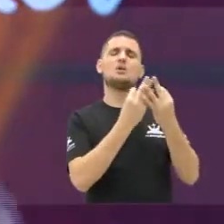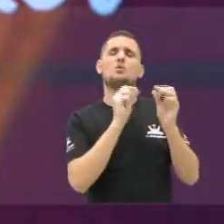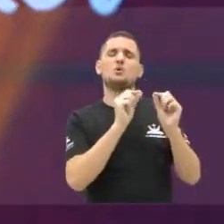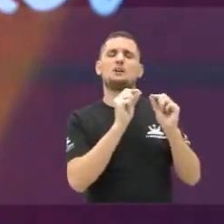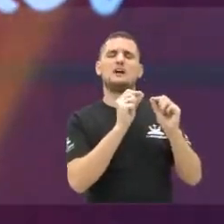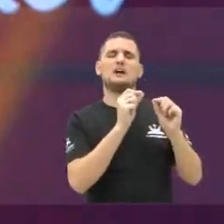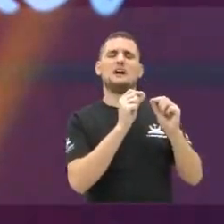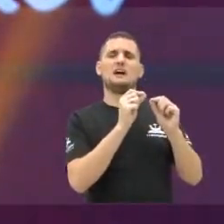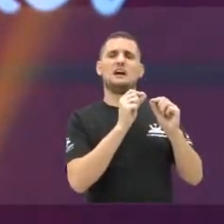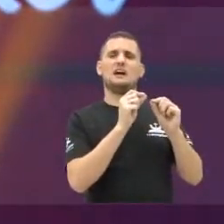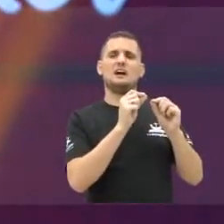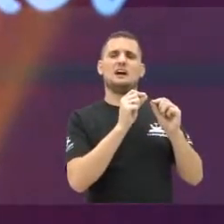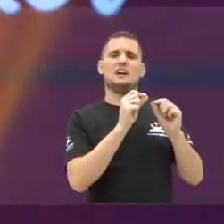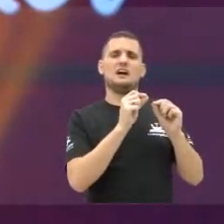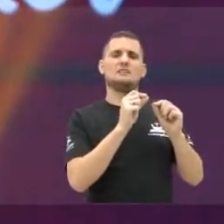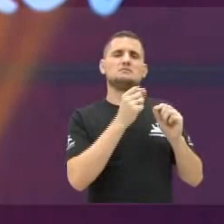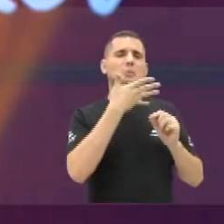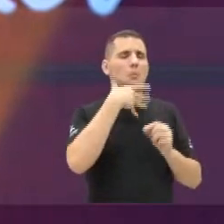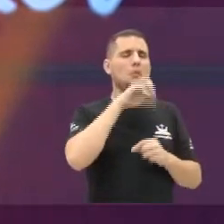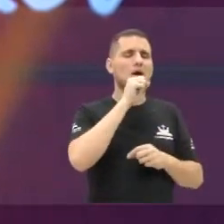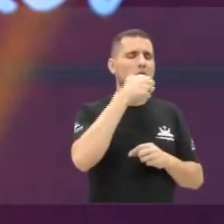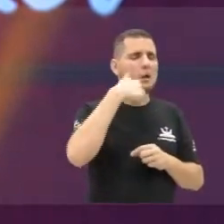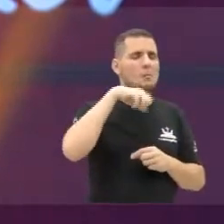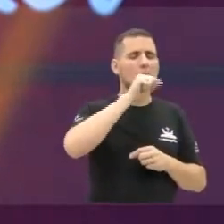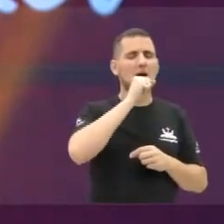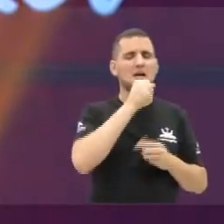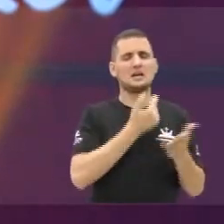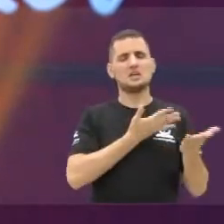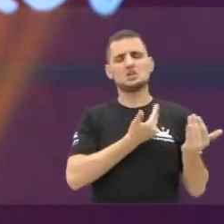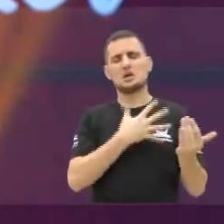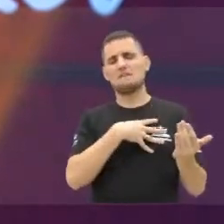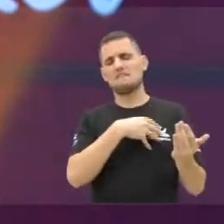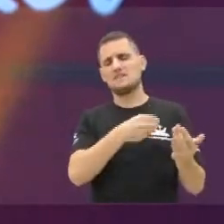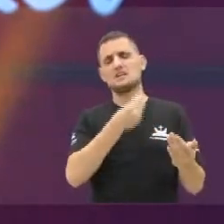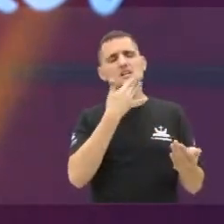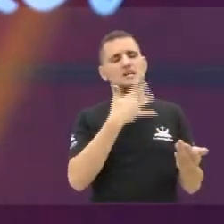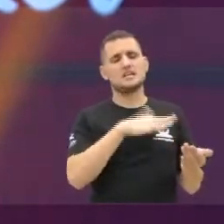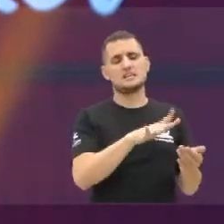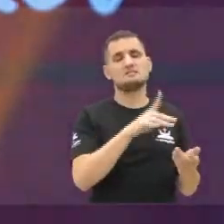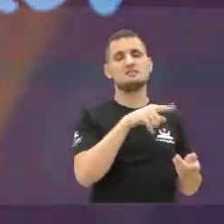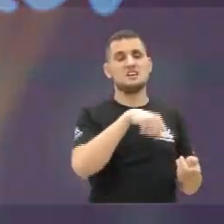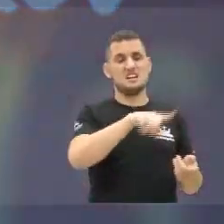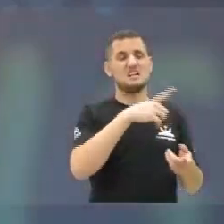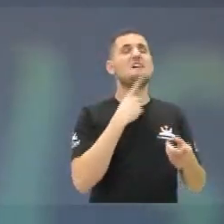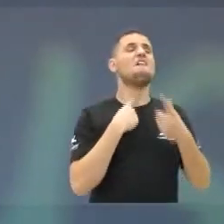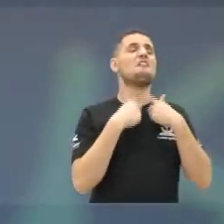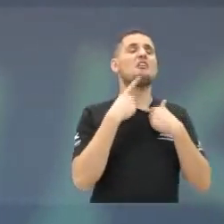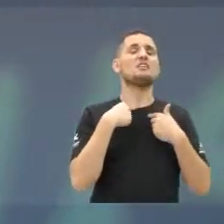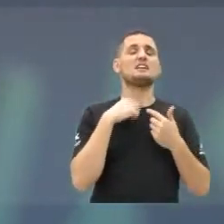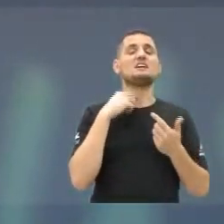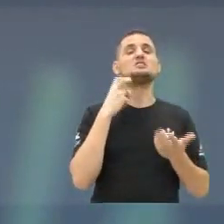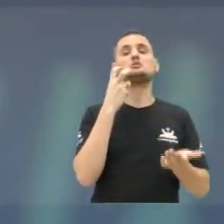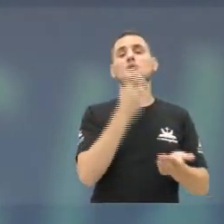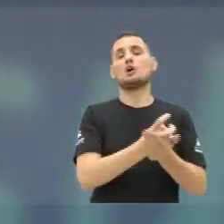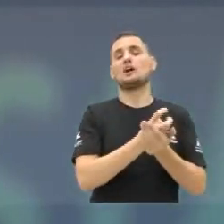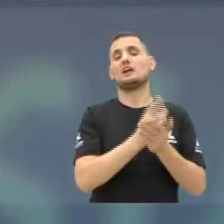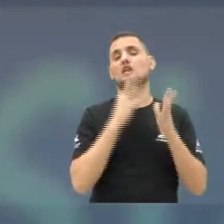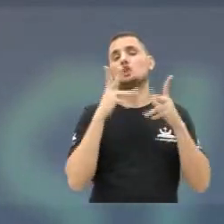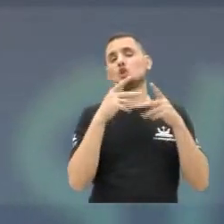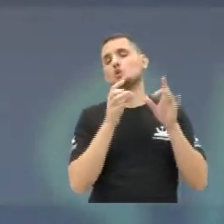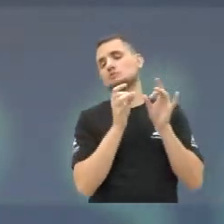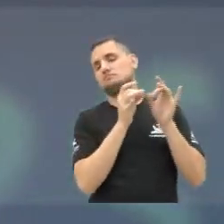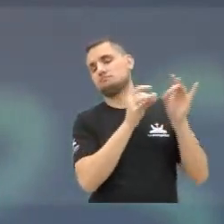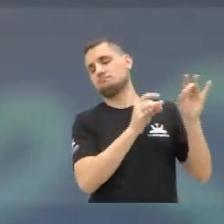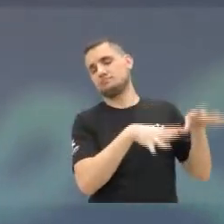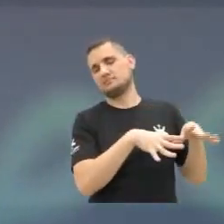jovens, até de crianças, o desejo de morrer, o desejo de desistir de tudo, o